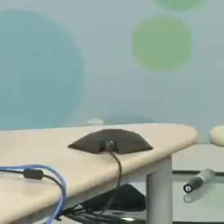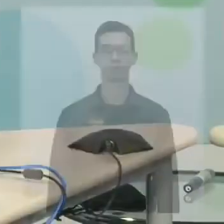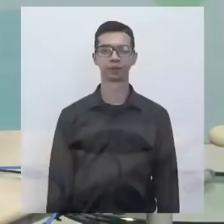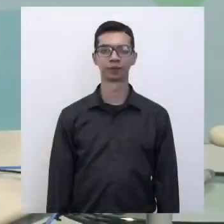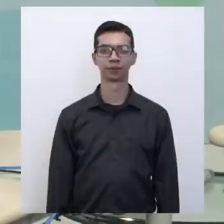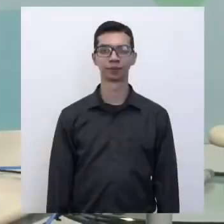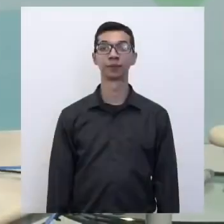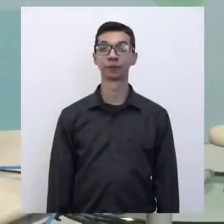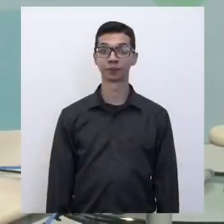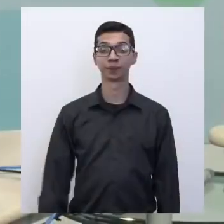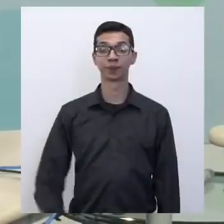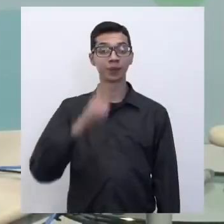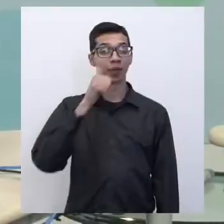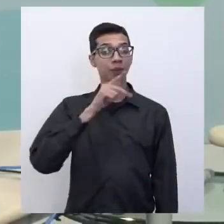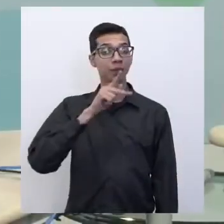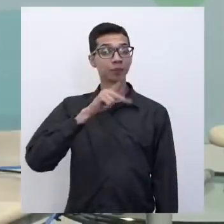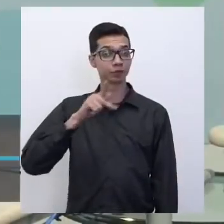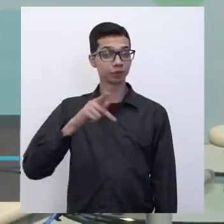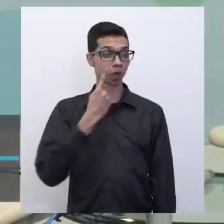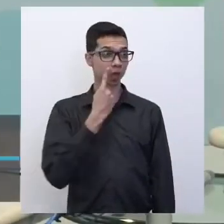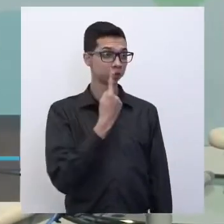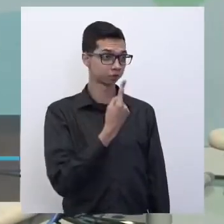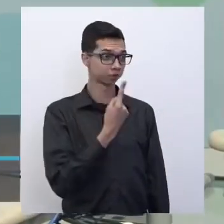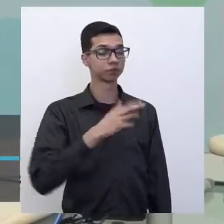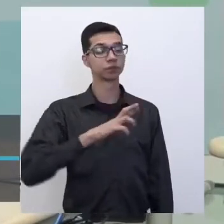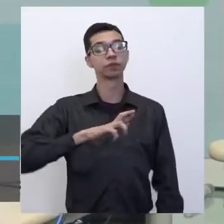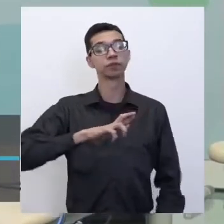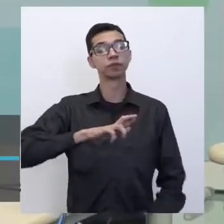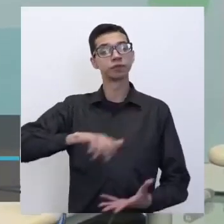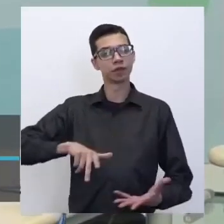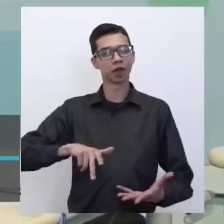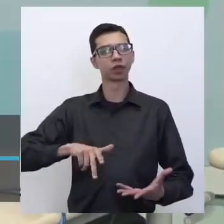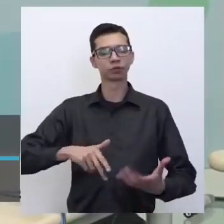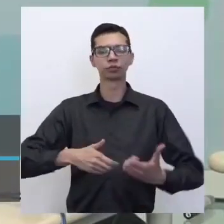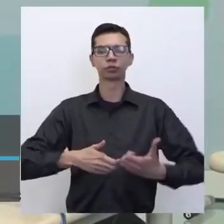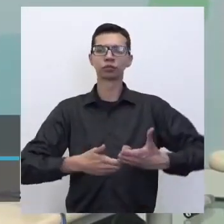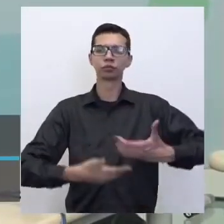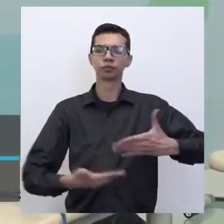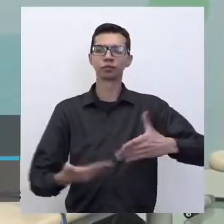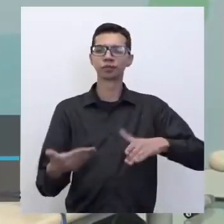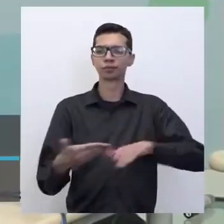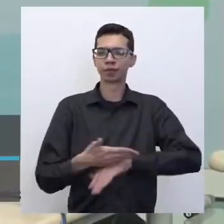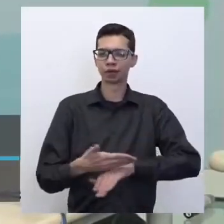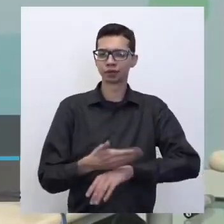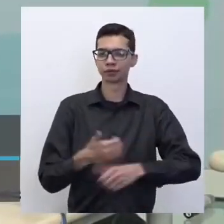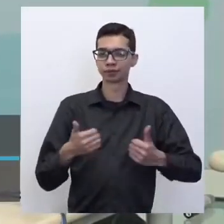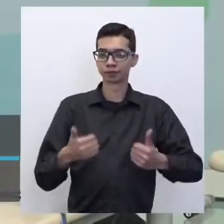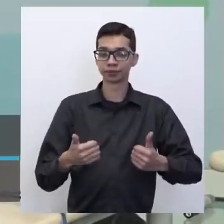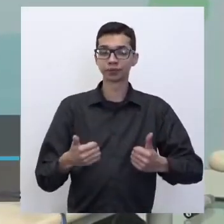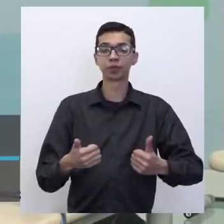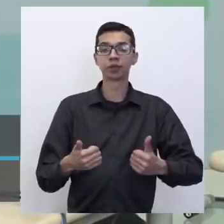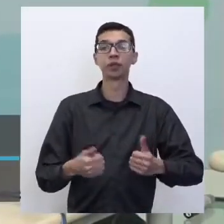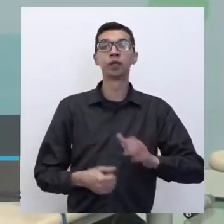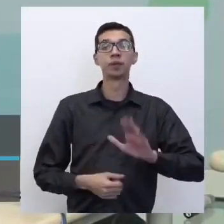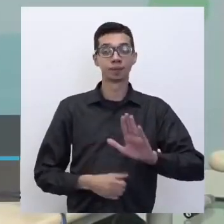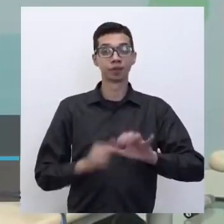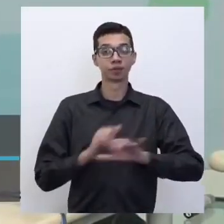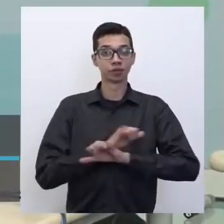Olha só, professora Fernanda, bastante interação aqui pelo chat, tá? E nós vamos citar, olha só que